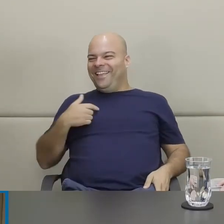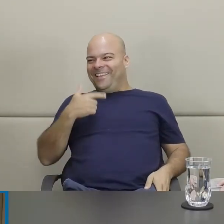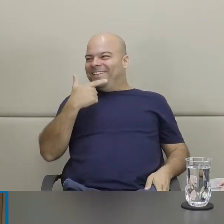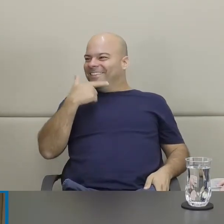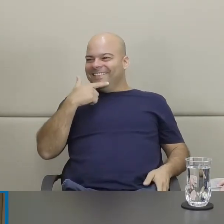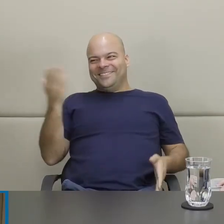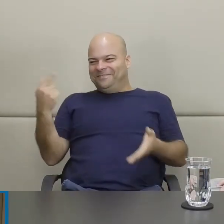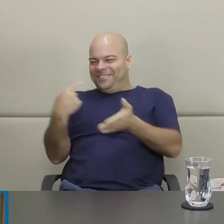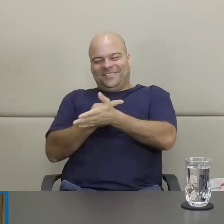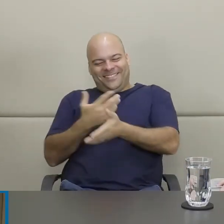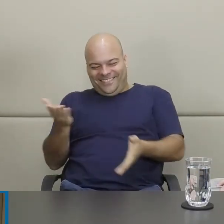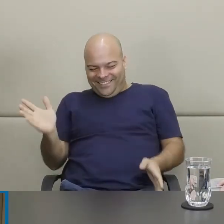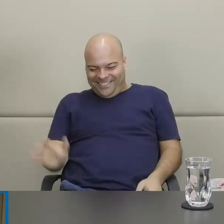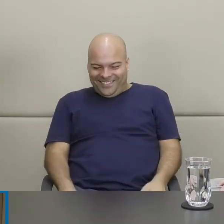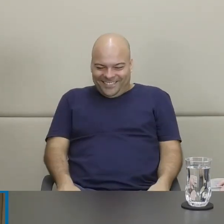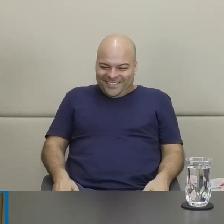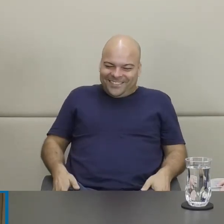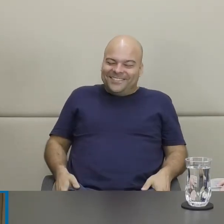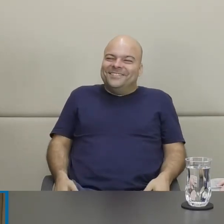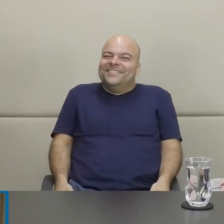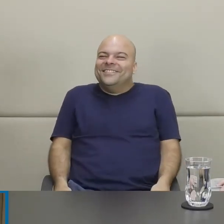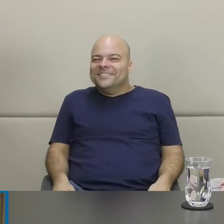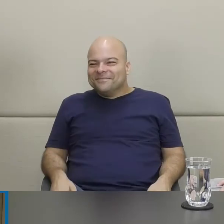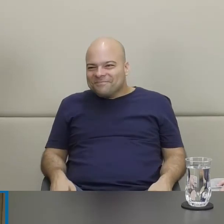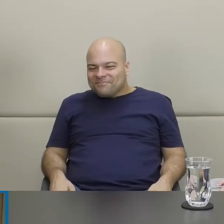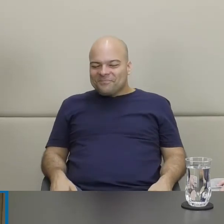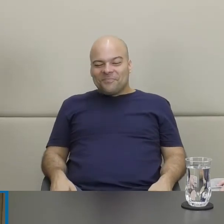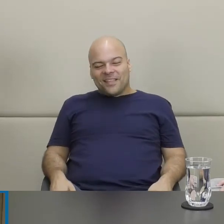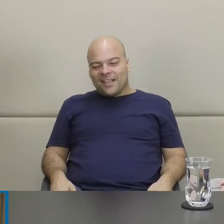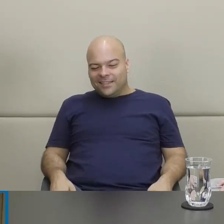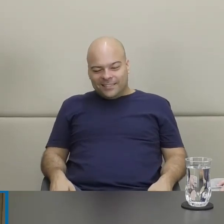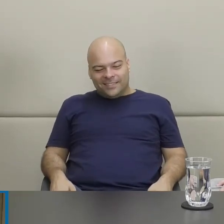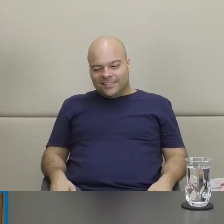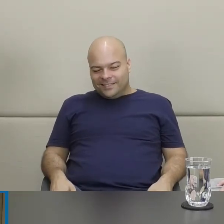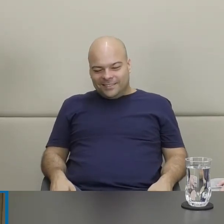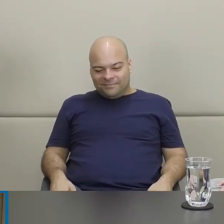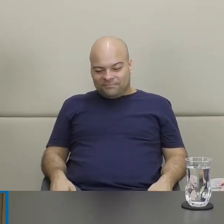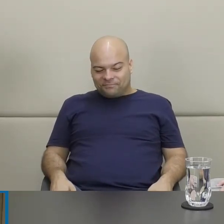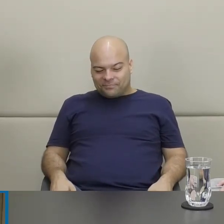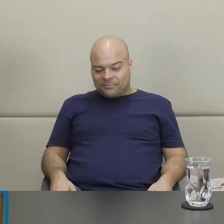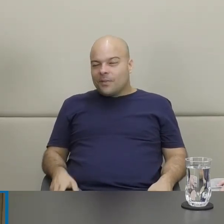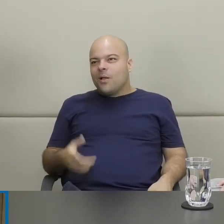Para mim é uma piada essa pergunta, né? Bom,